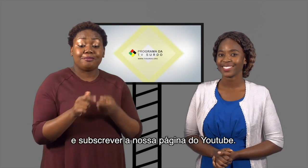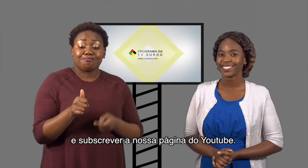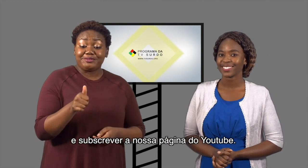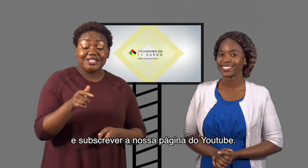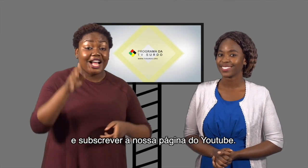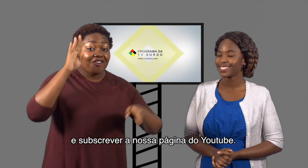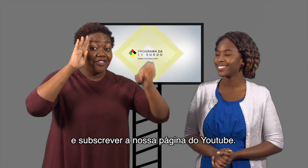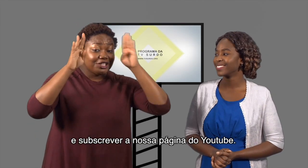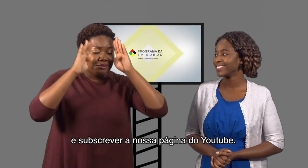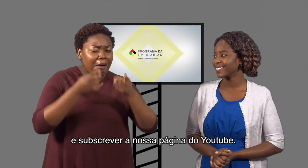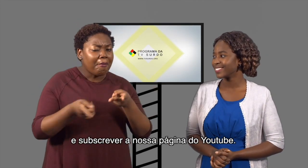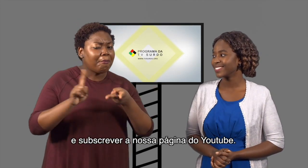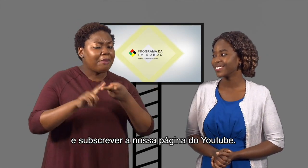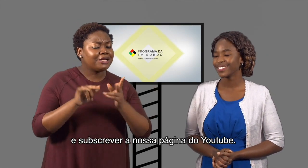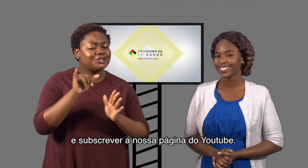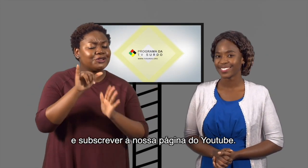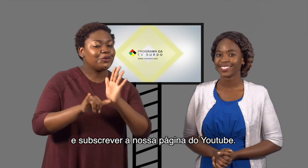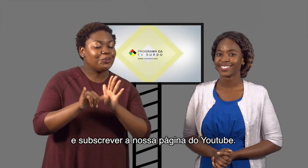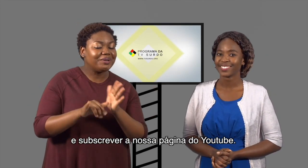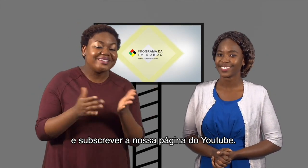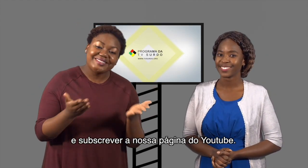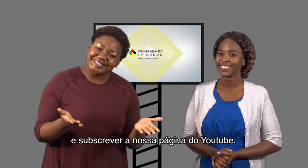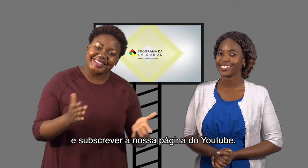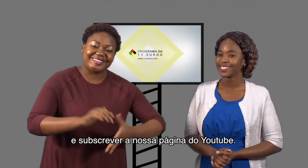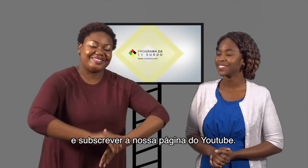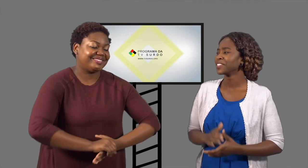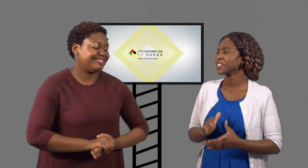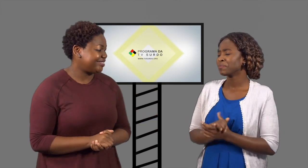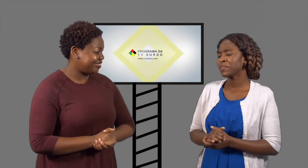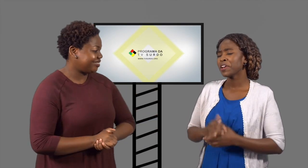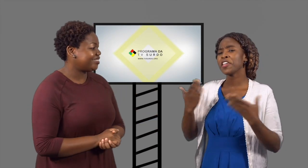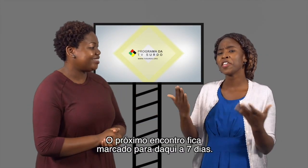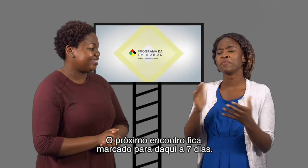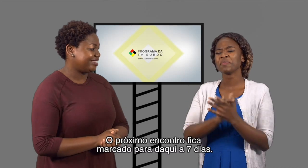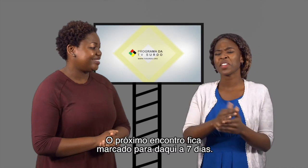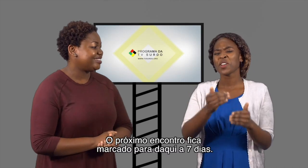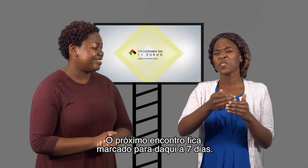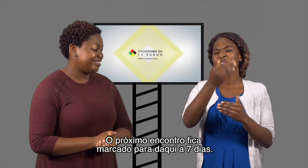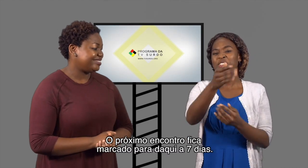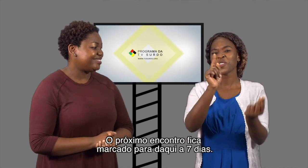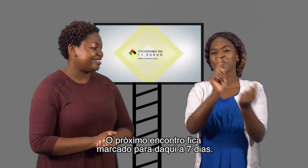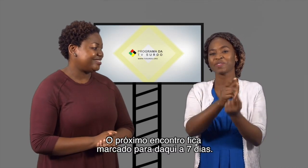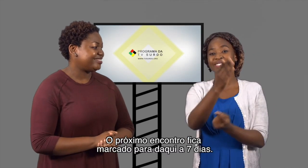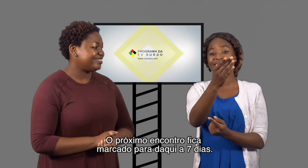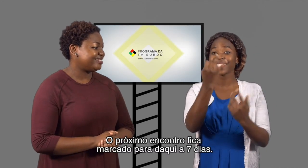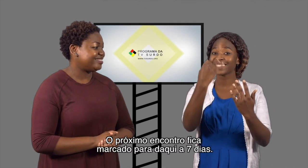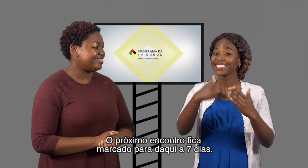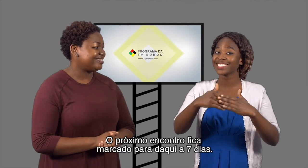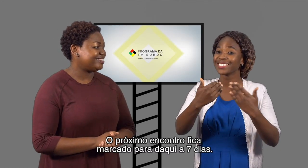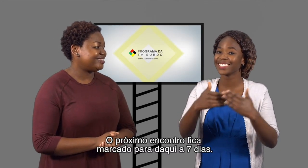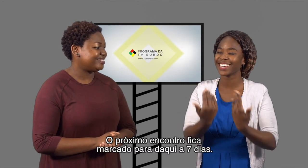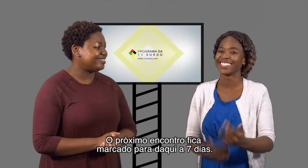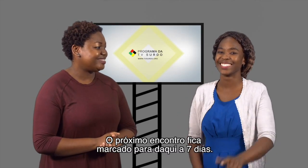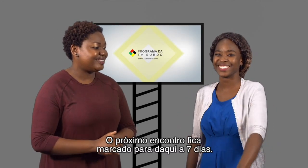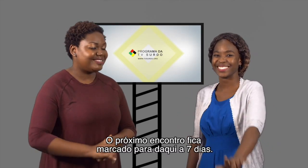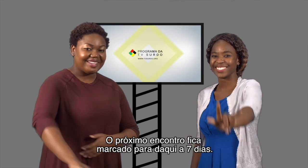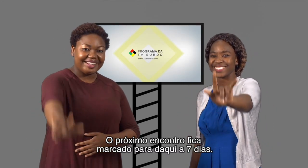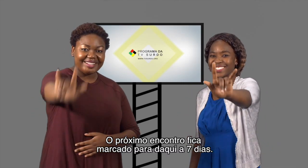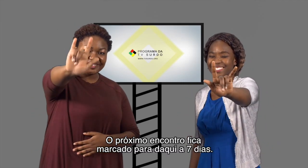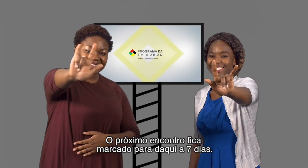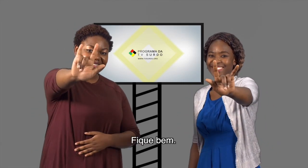Facebook e subscrever a nossa página do YouTube. O próximo encontro fica marcado para daqui